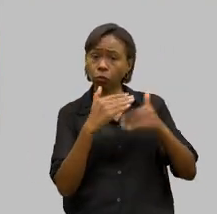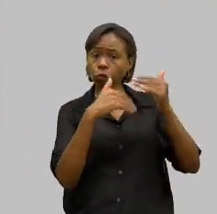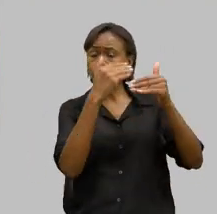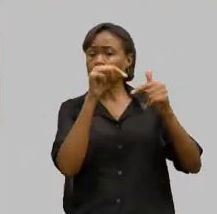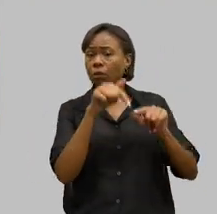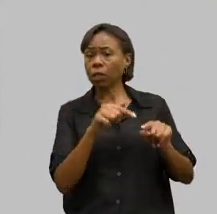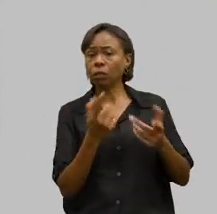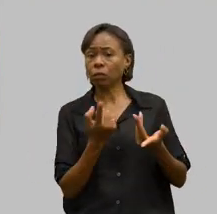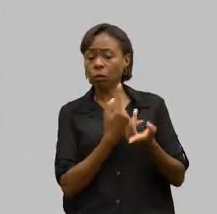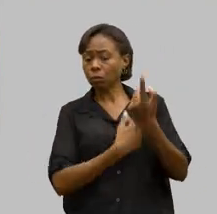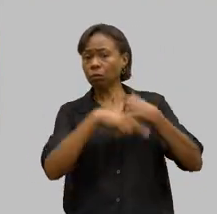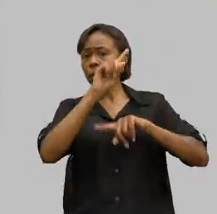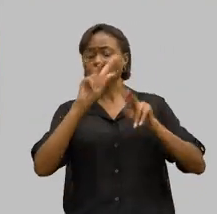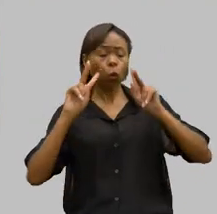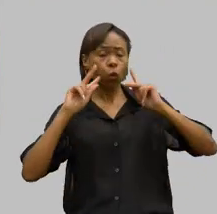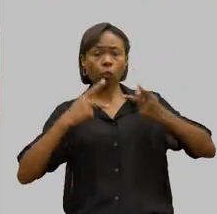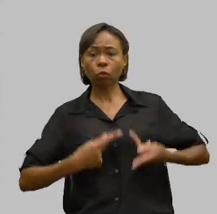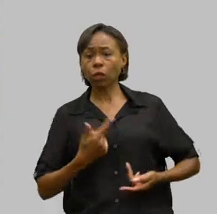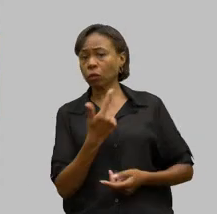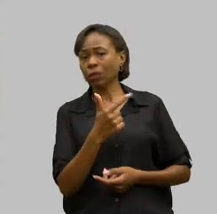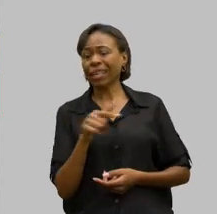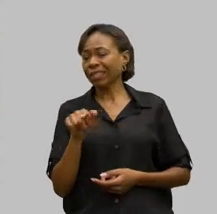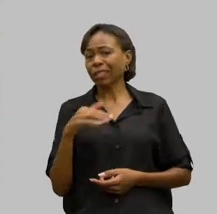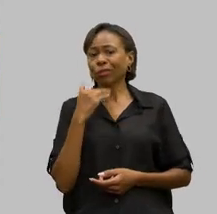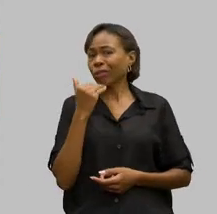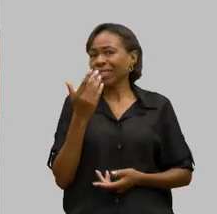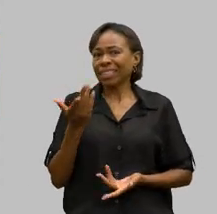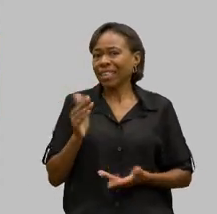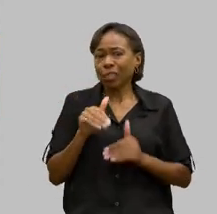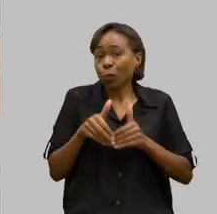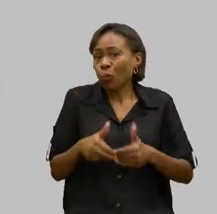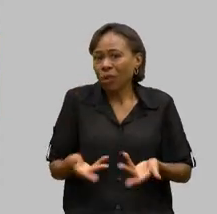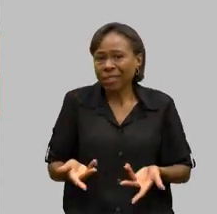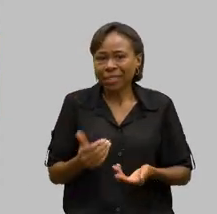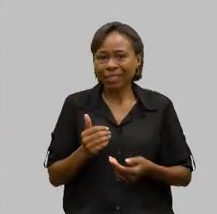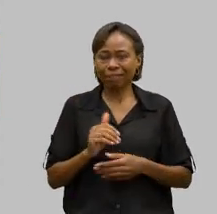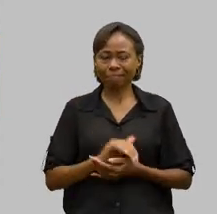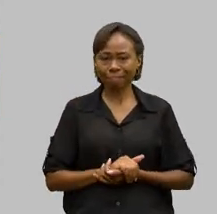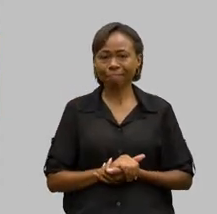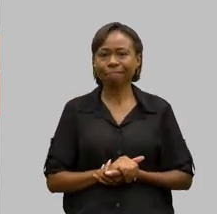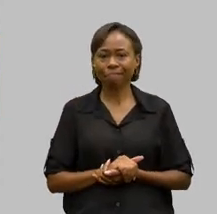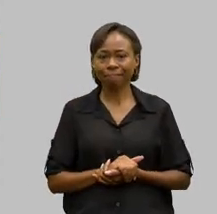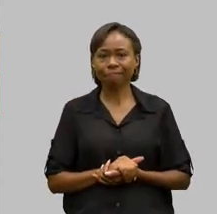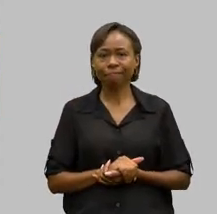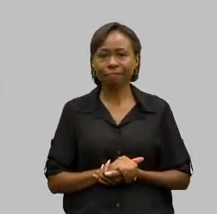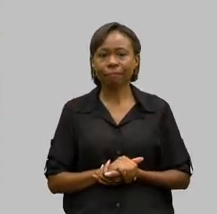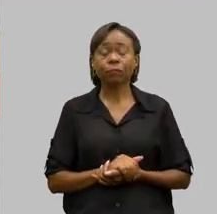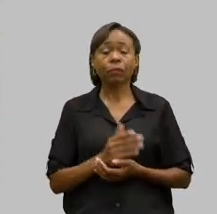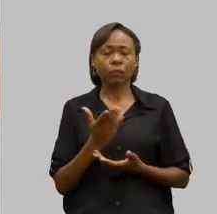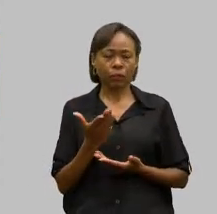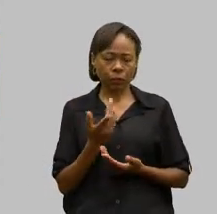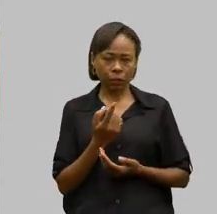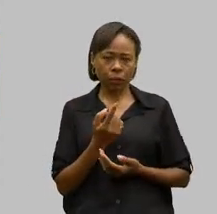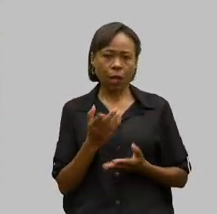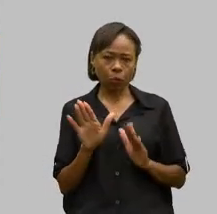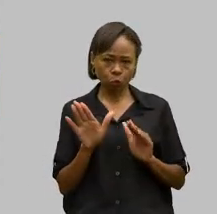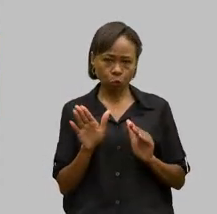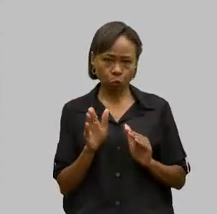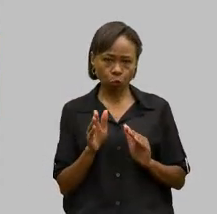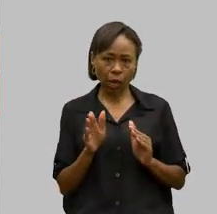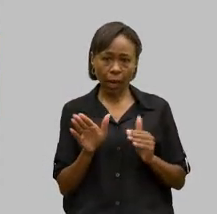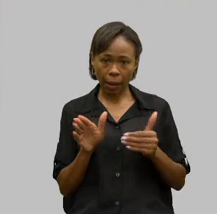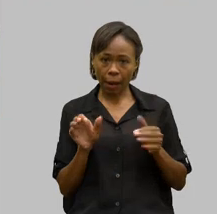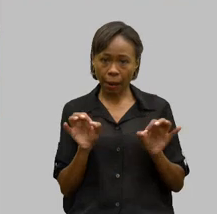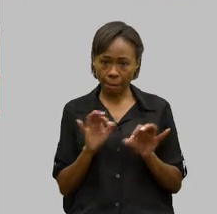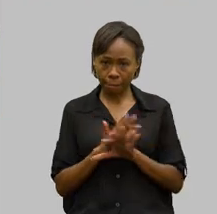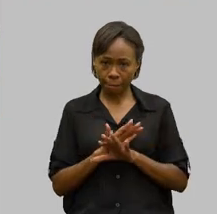reconhecimento do estudo que está aplicando dentro da sala de aula. E, fechando, eu